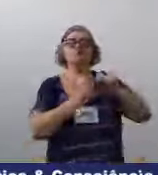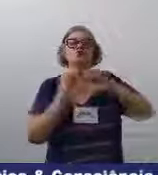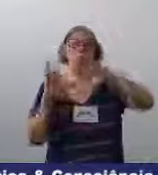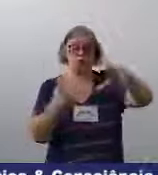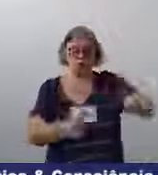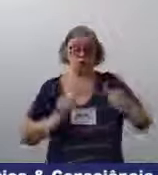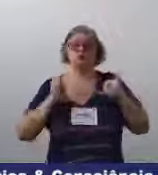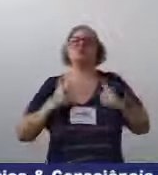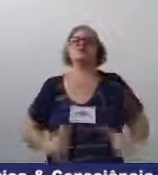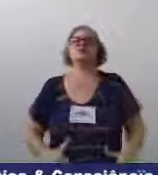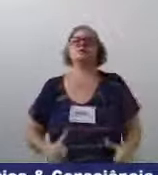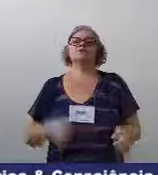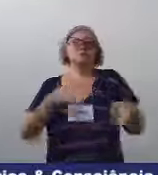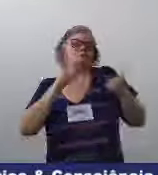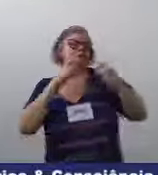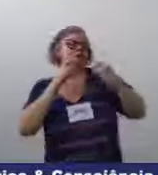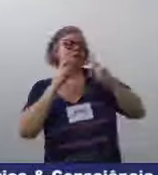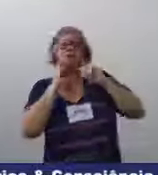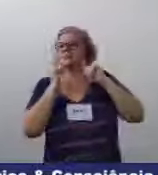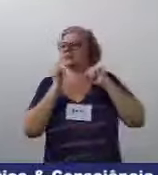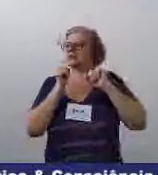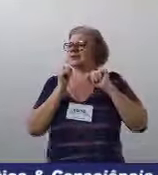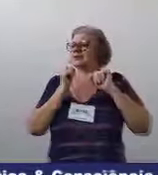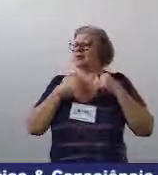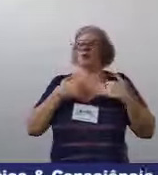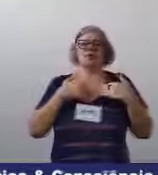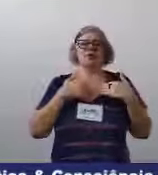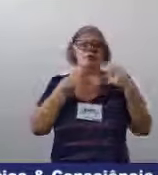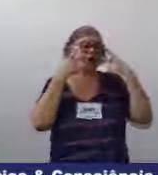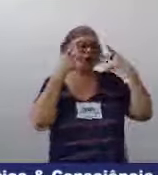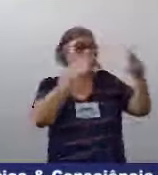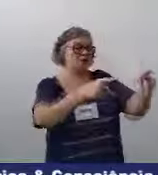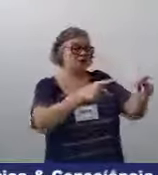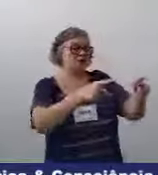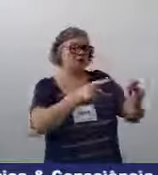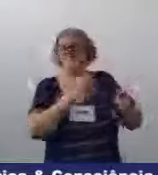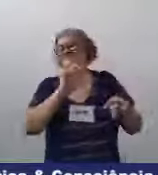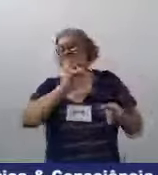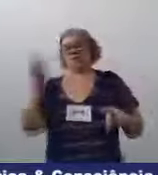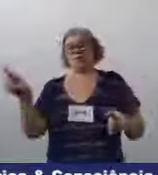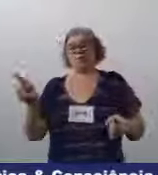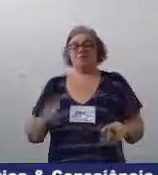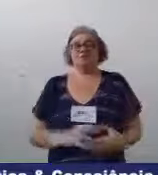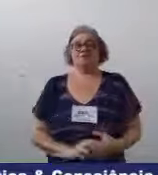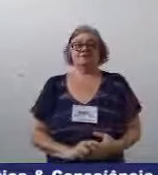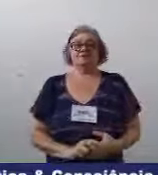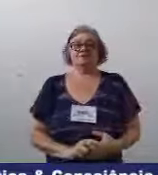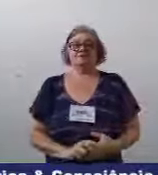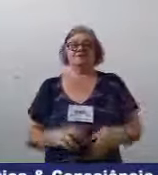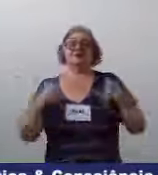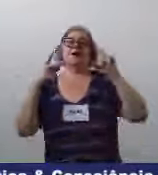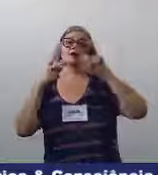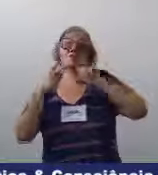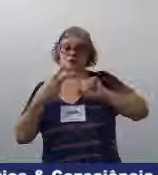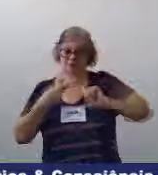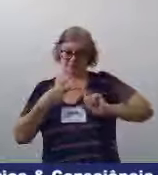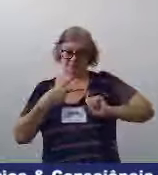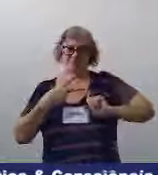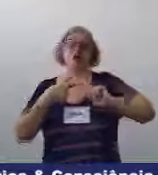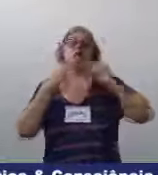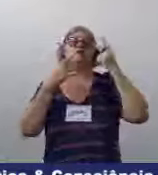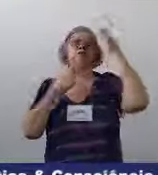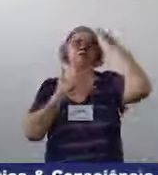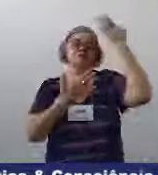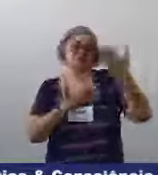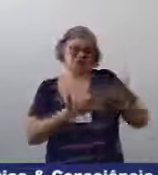tudo no mundo está em vibração, e nós não percebemos. E há pessoas que dizem: eu só acredito naquilo que vejo. É um atraso, né? Nós